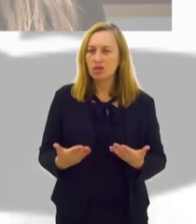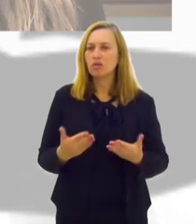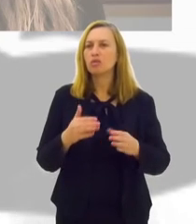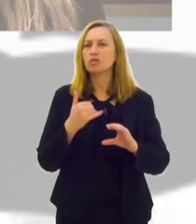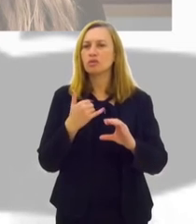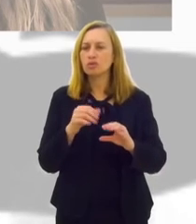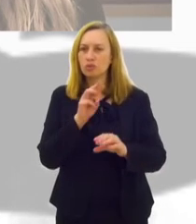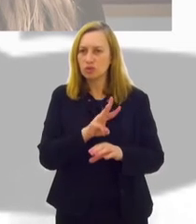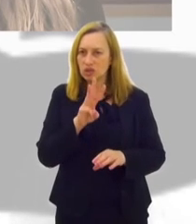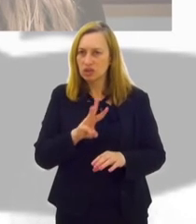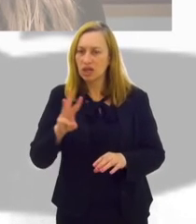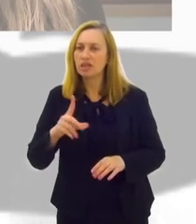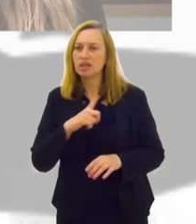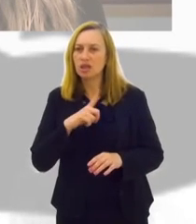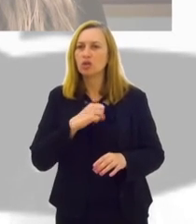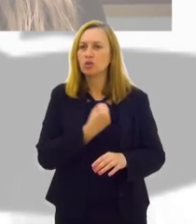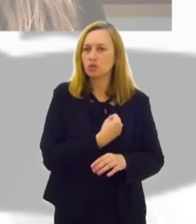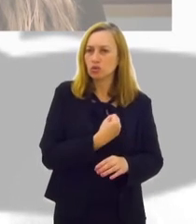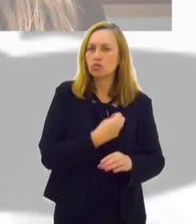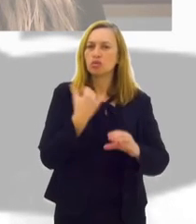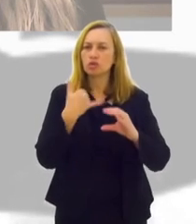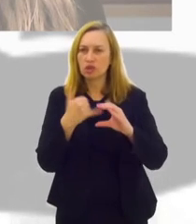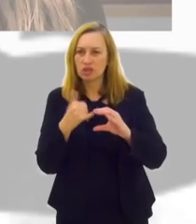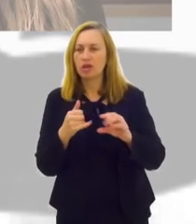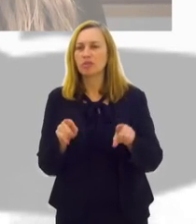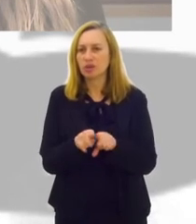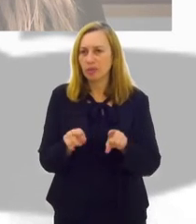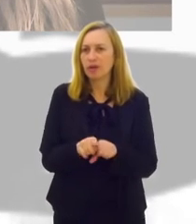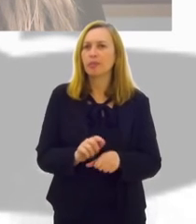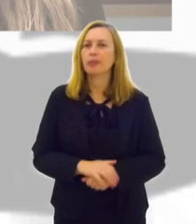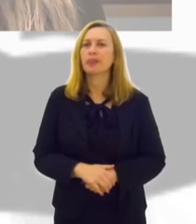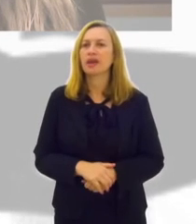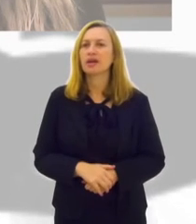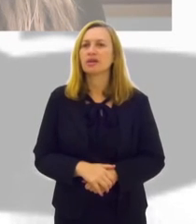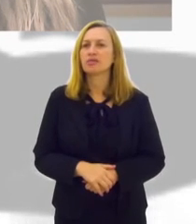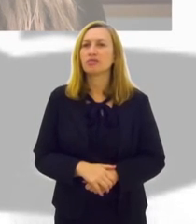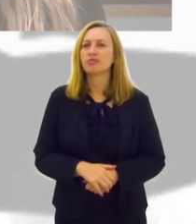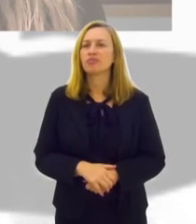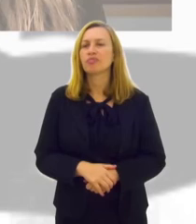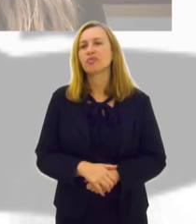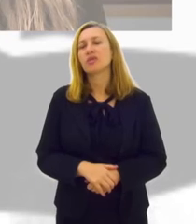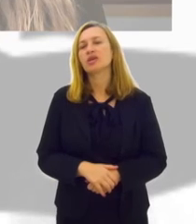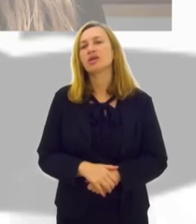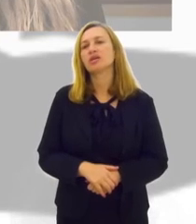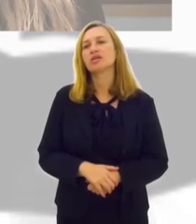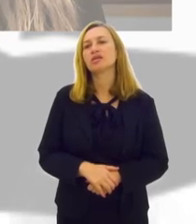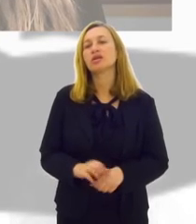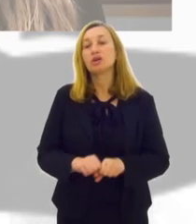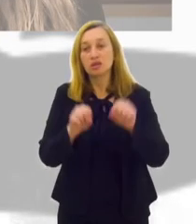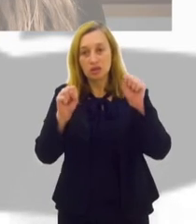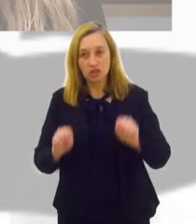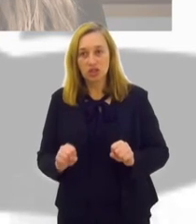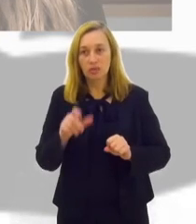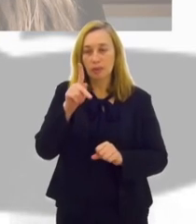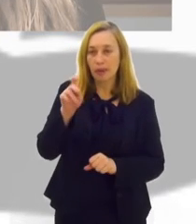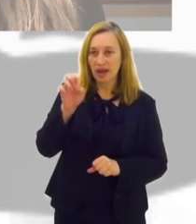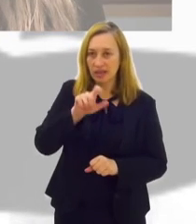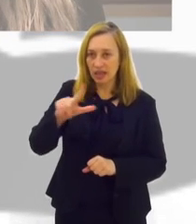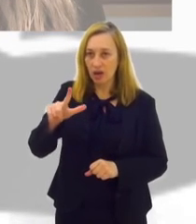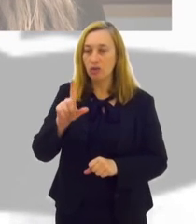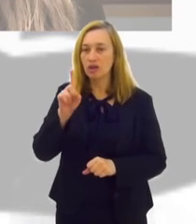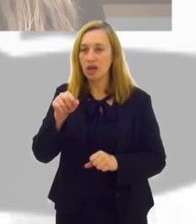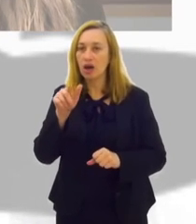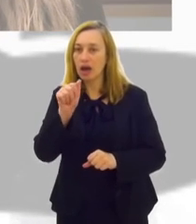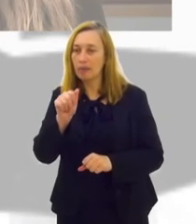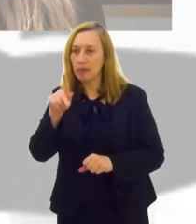Então, no site do TSE também tem o número desse WhatsApp. Né? E além desse sistema, temos o sistema Pardal,